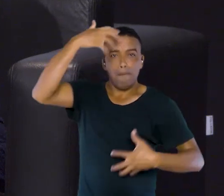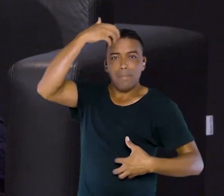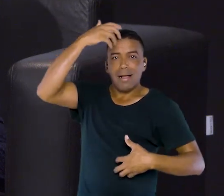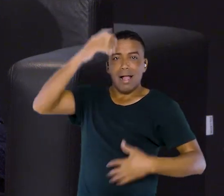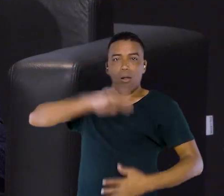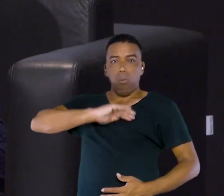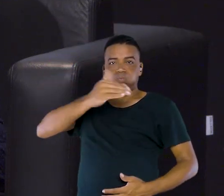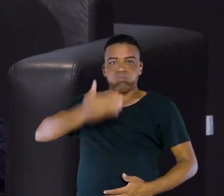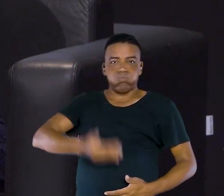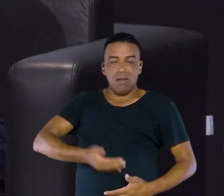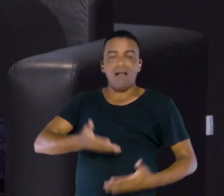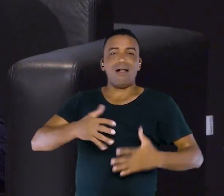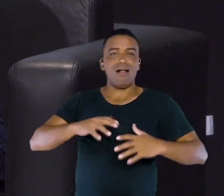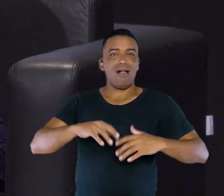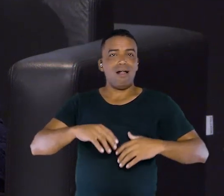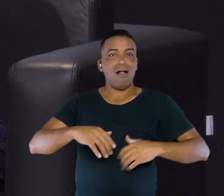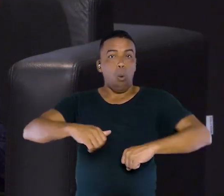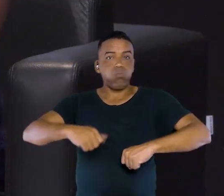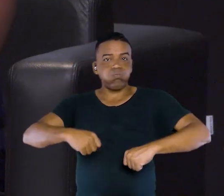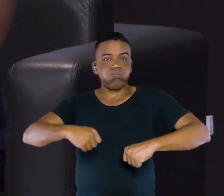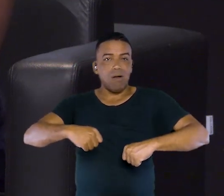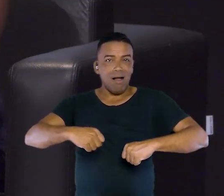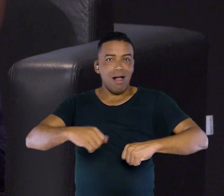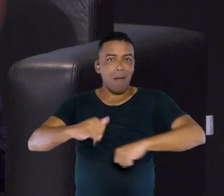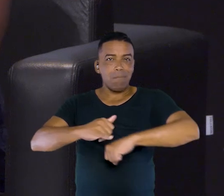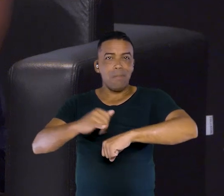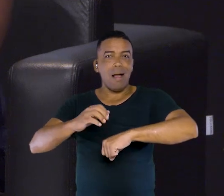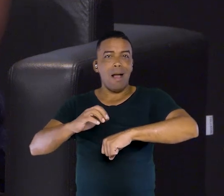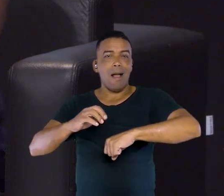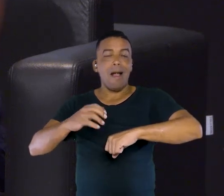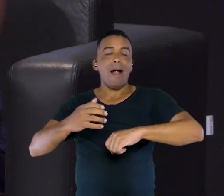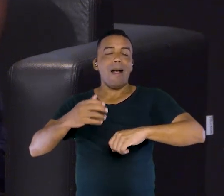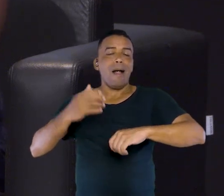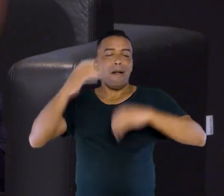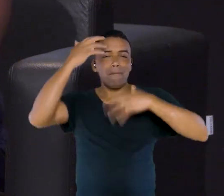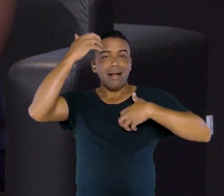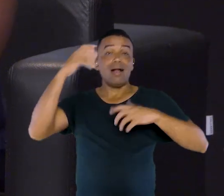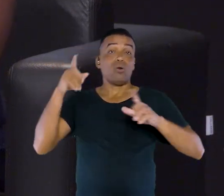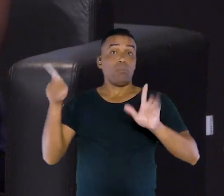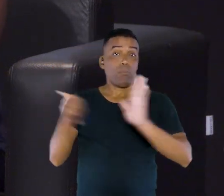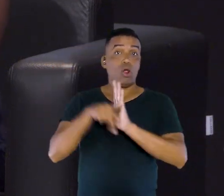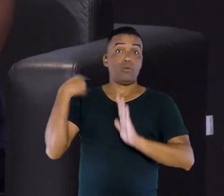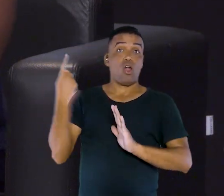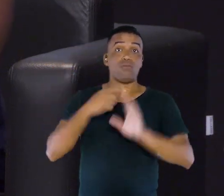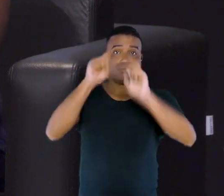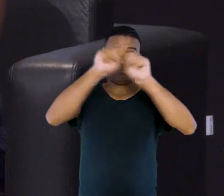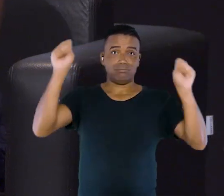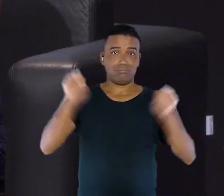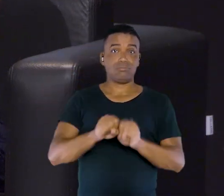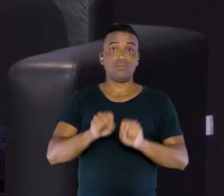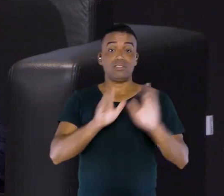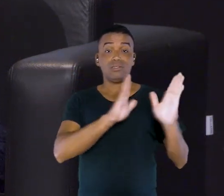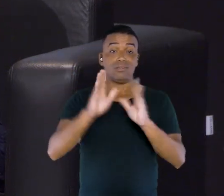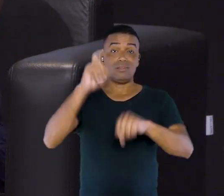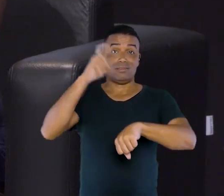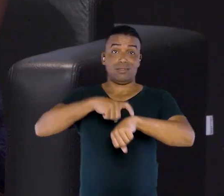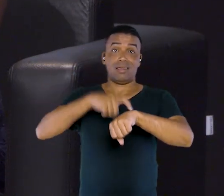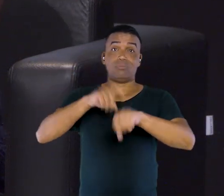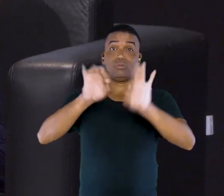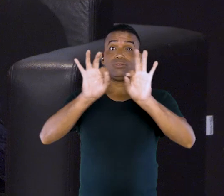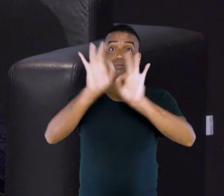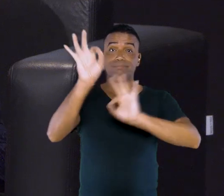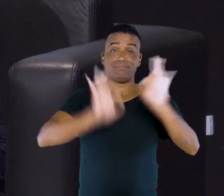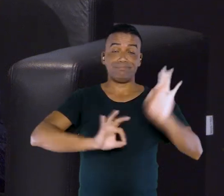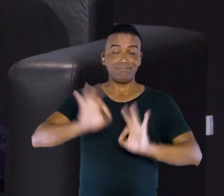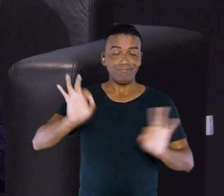macaco barrigudo, de paca, porque a gente tem um sistema próprio nosso de organizar o nosso